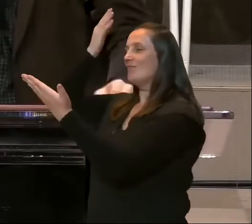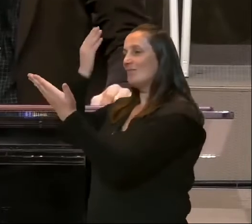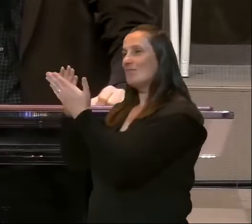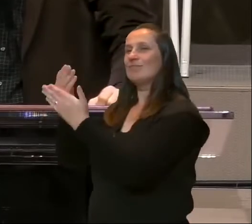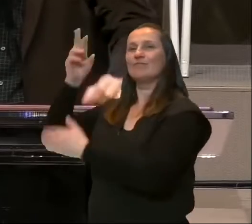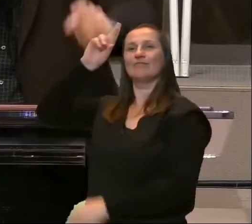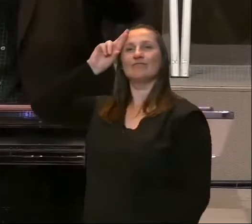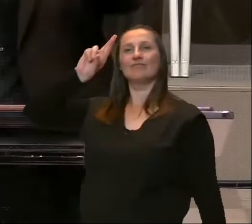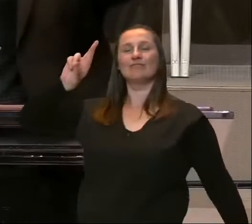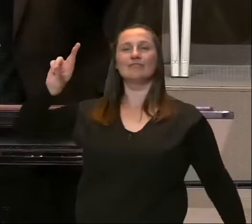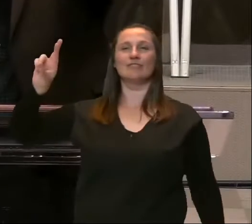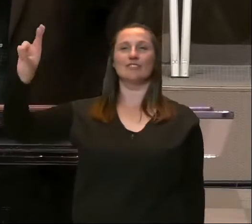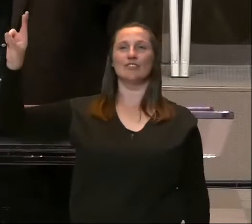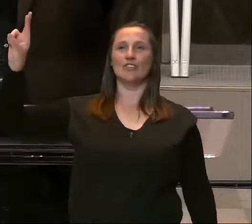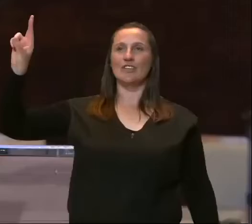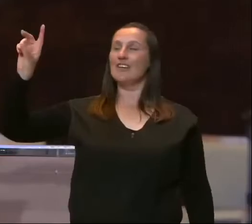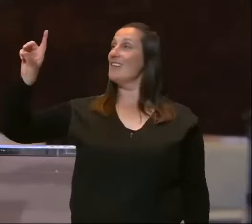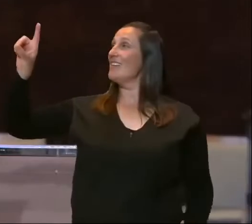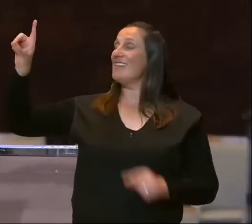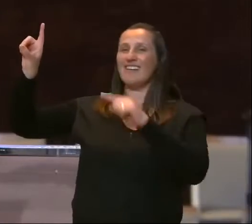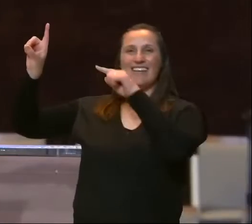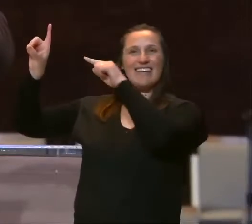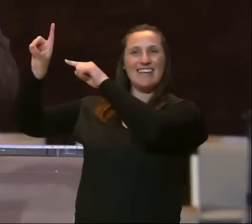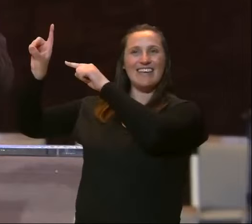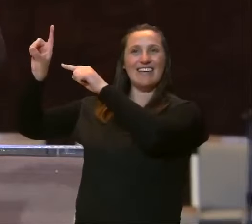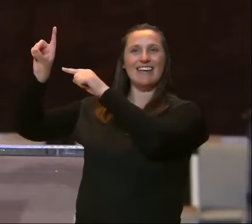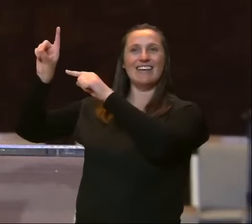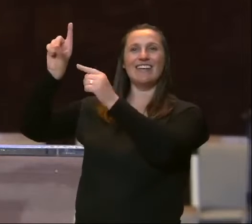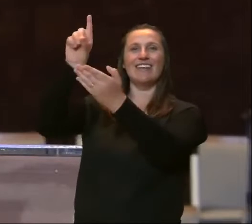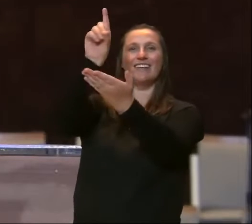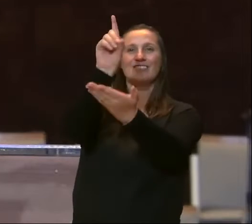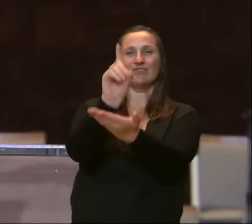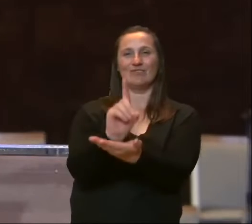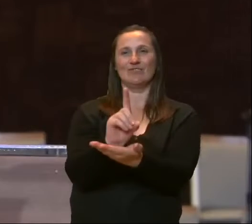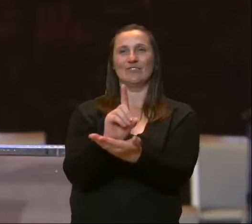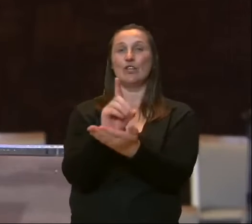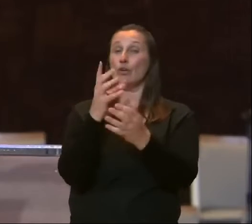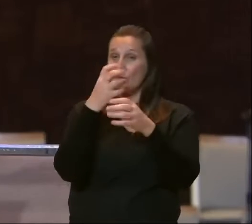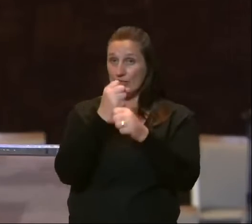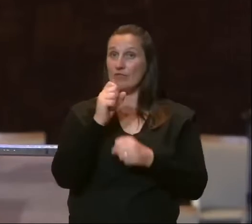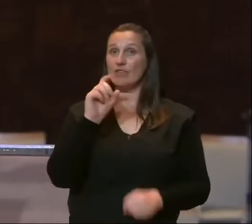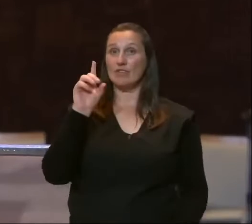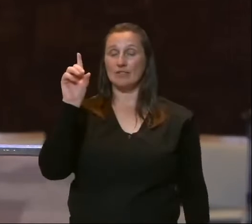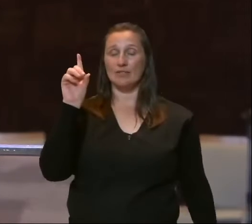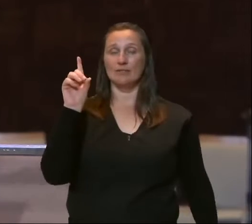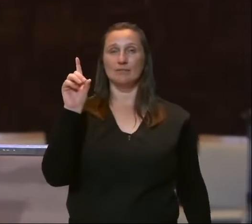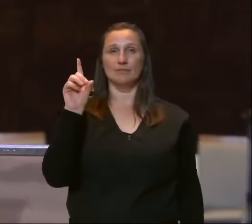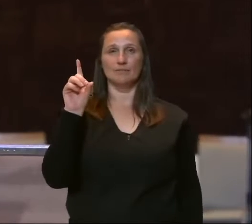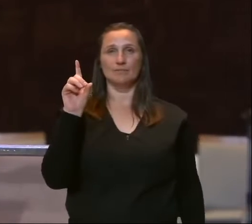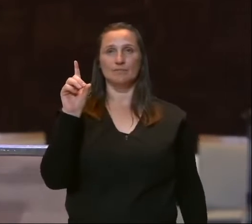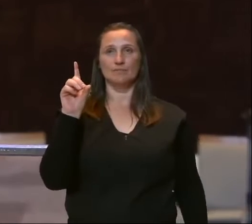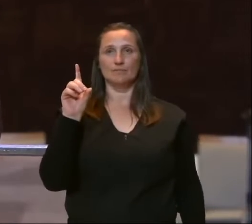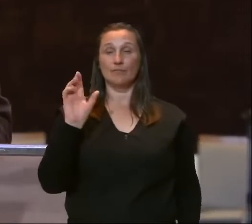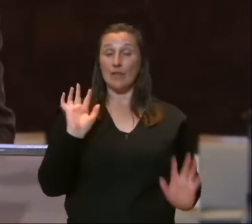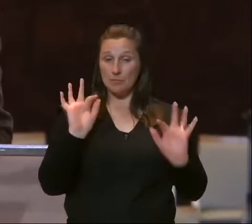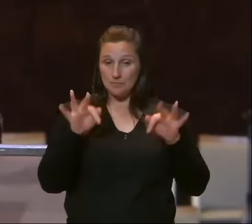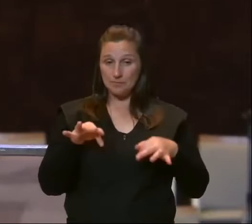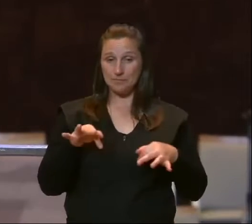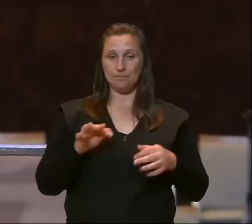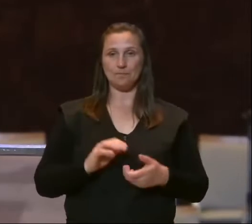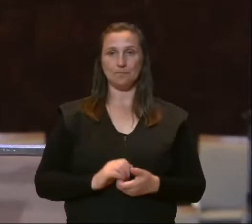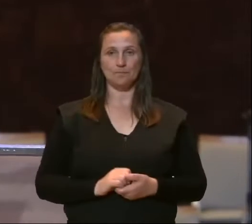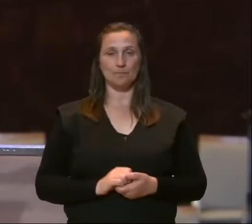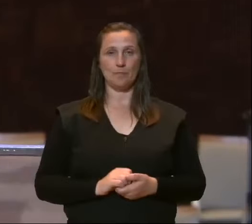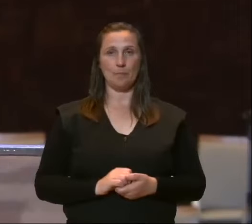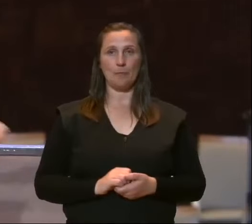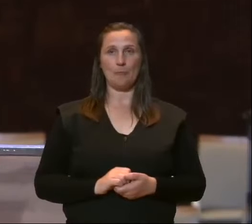Senhor. Ele é o teu Deus, Ele é contigo, confia nele. Por fim,